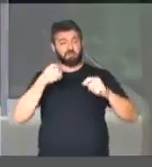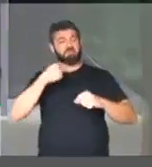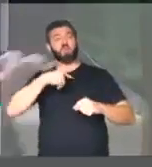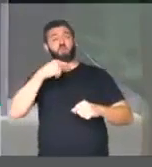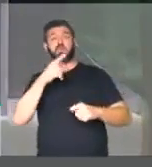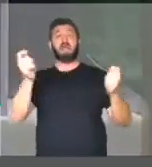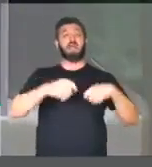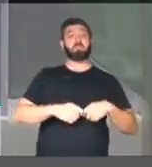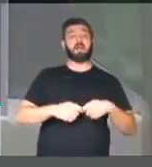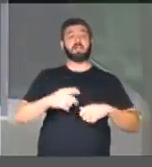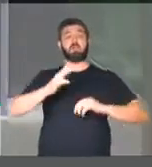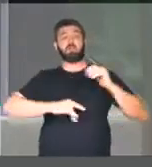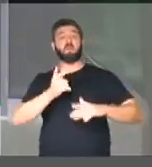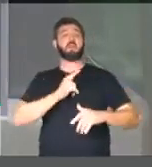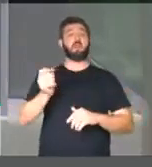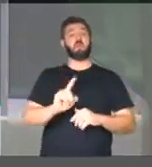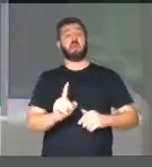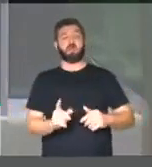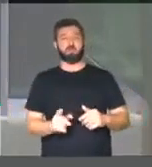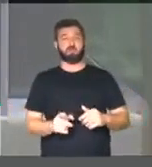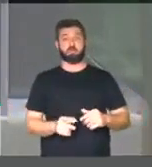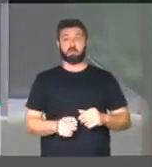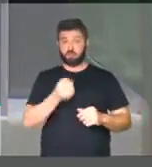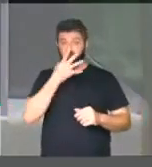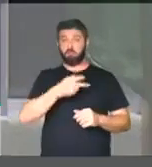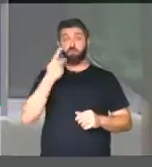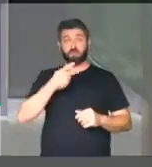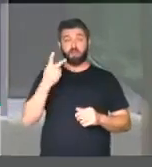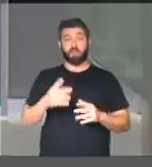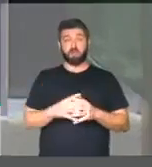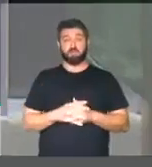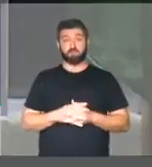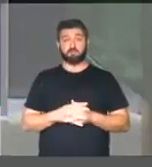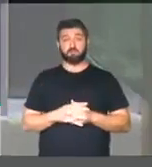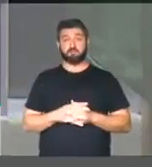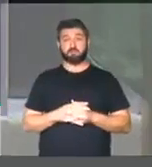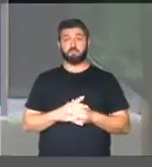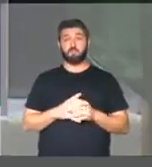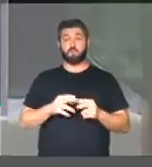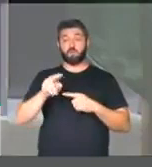questionando a sua competência. E é bom que se diga que